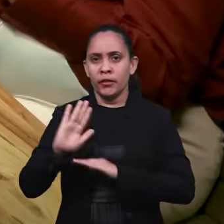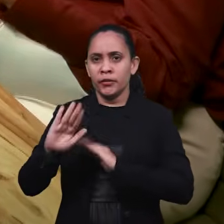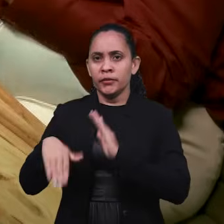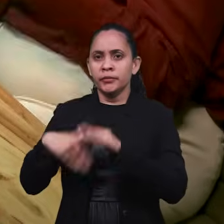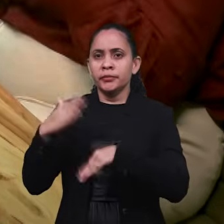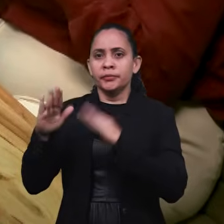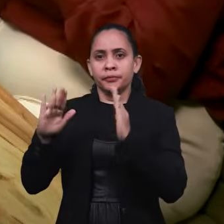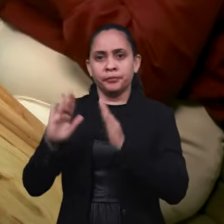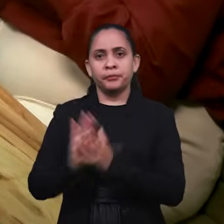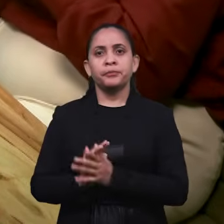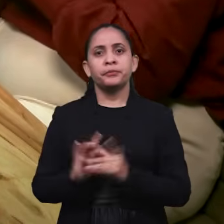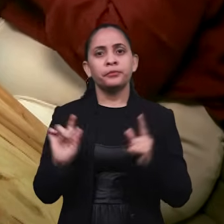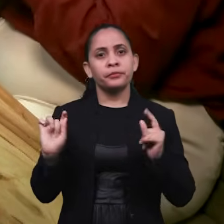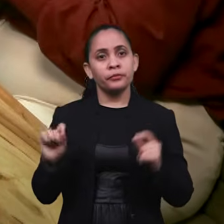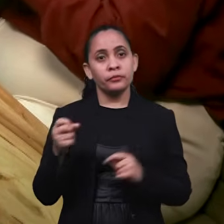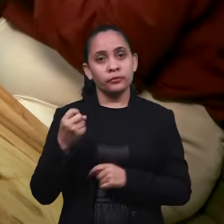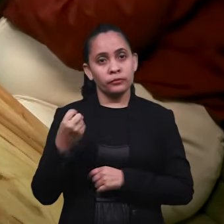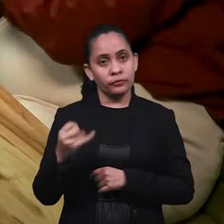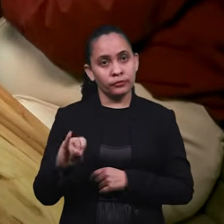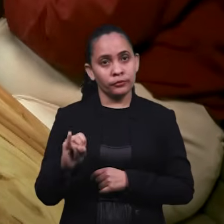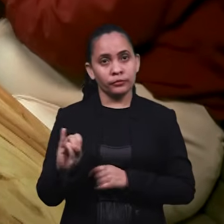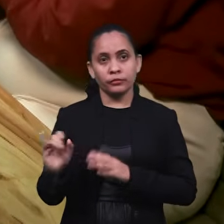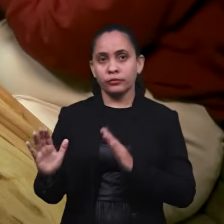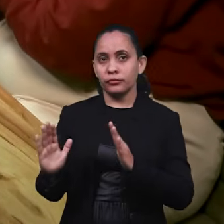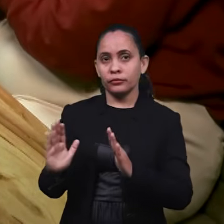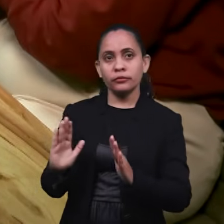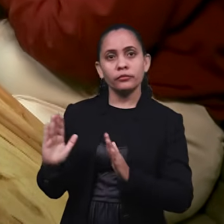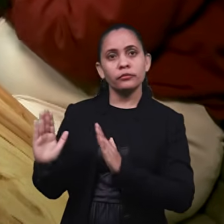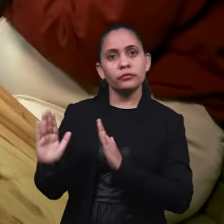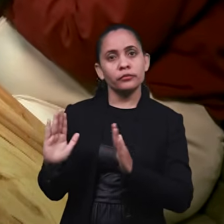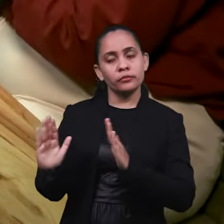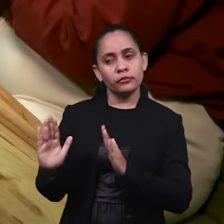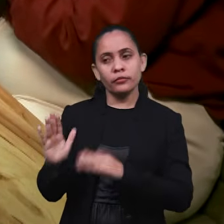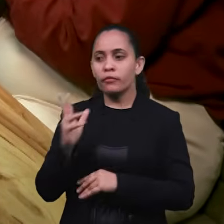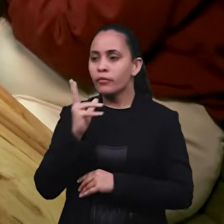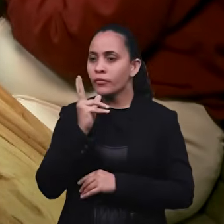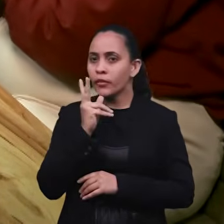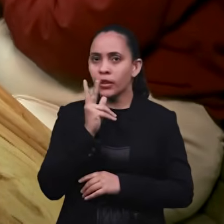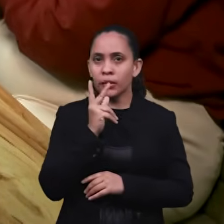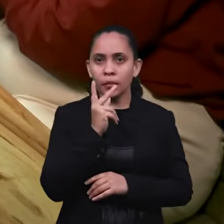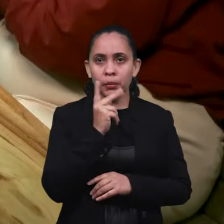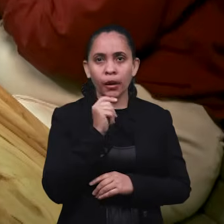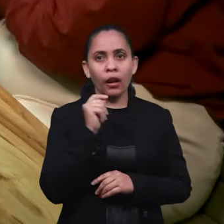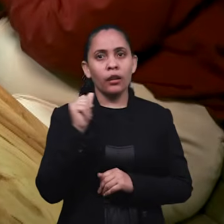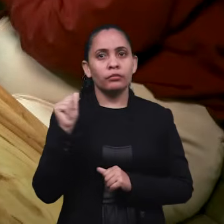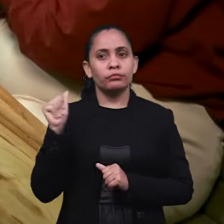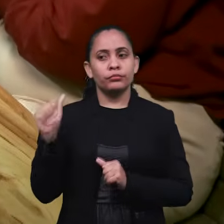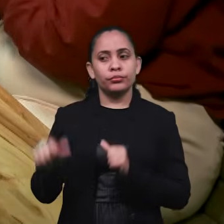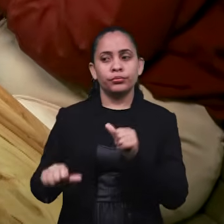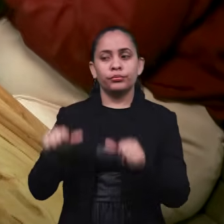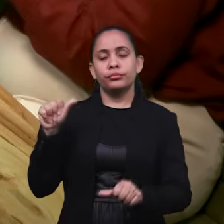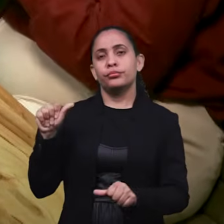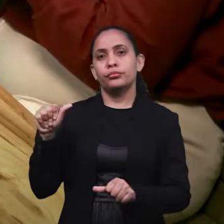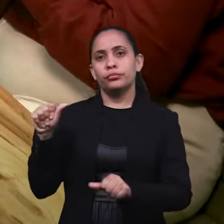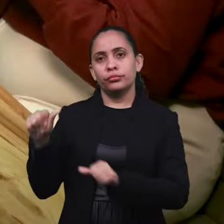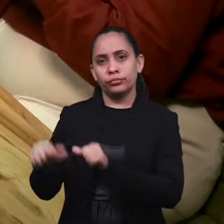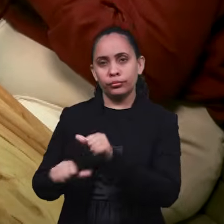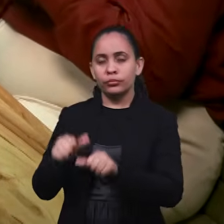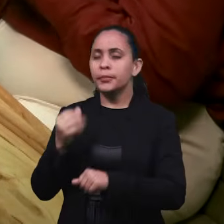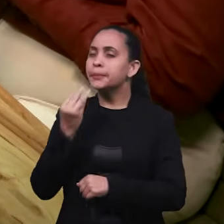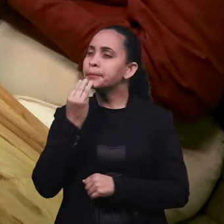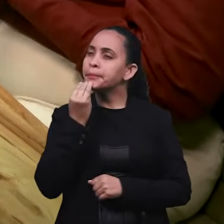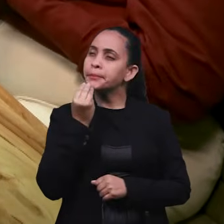produção caseira é que se você deixa durante muito tempo, ele vai ficando mais ácido, né? E vai alterando o